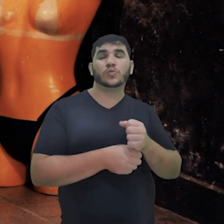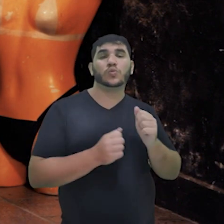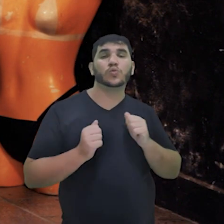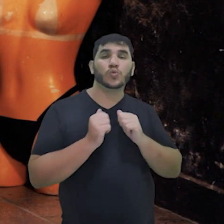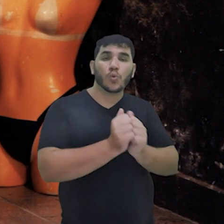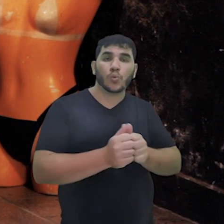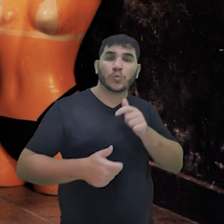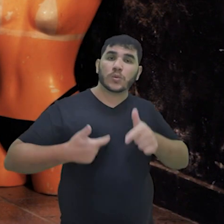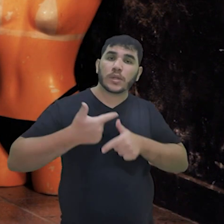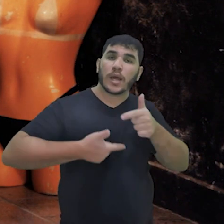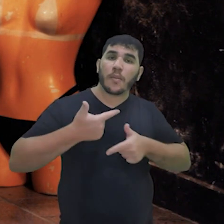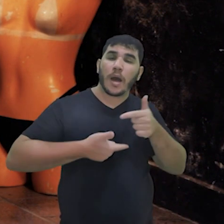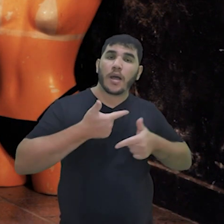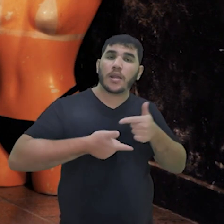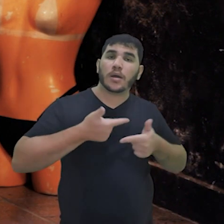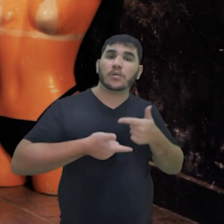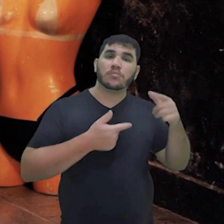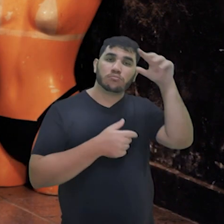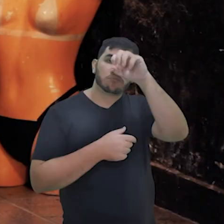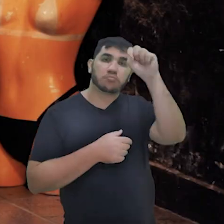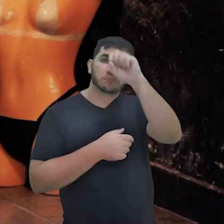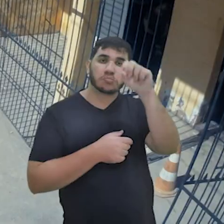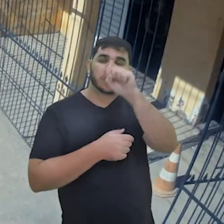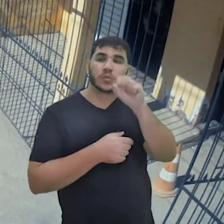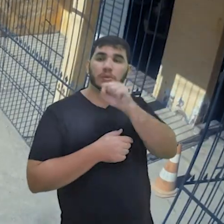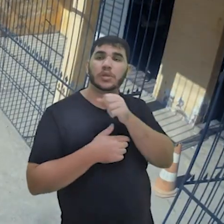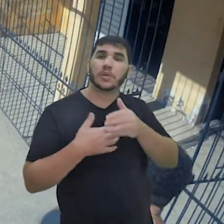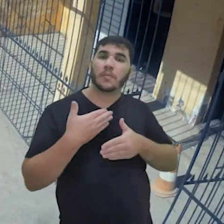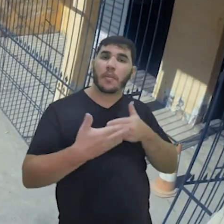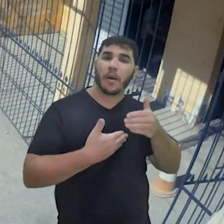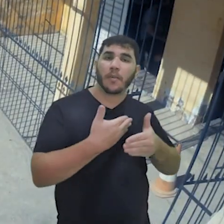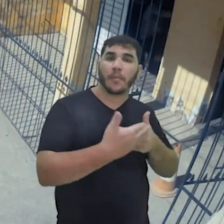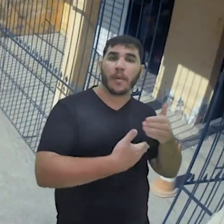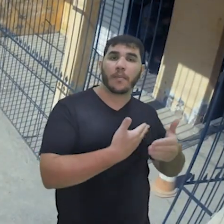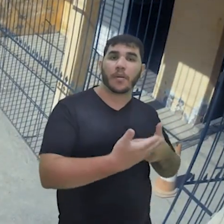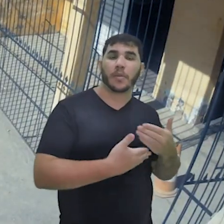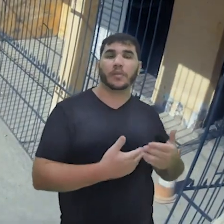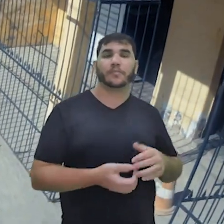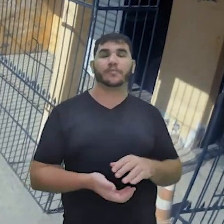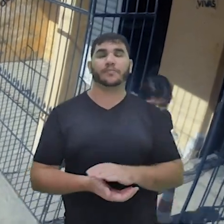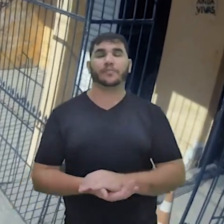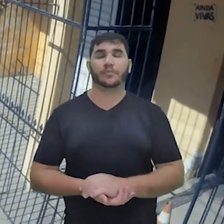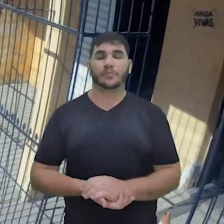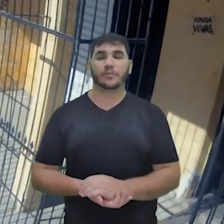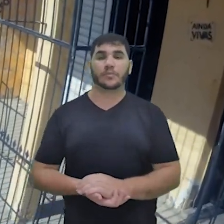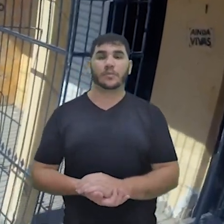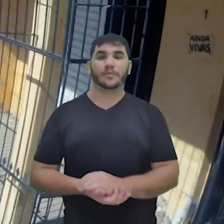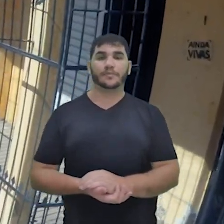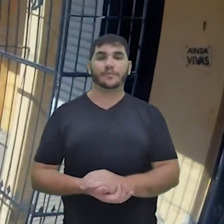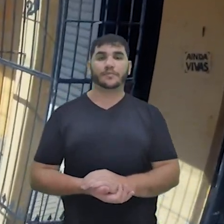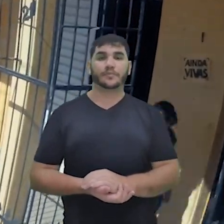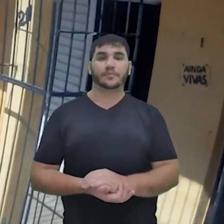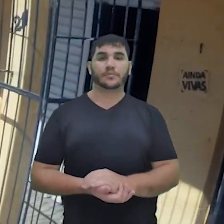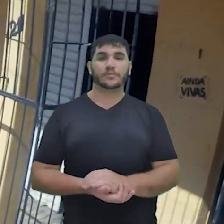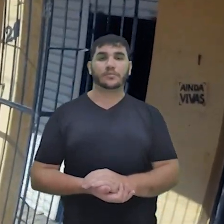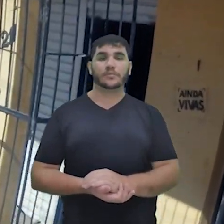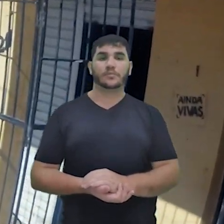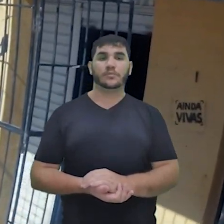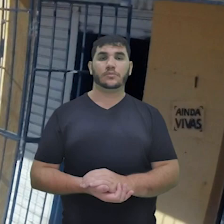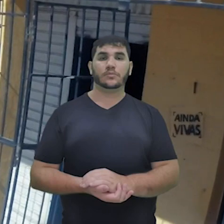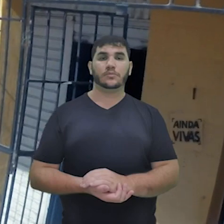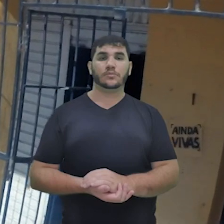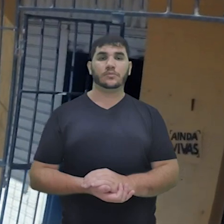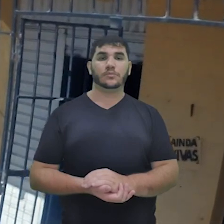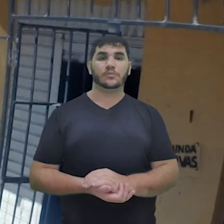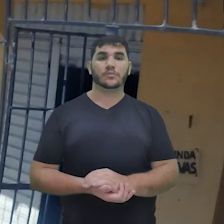comigo esse processo, sabe? Enquanto formação. Frente da sede. Na fachada de fundo branco